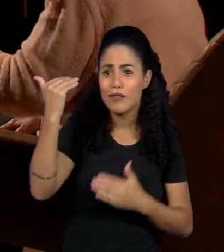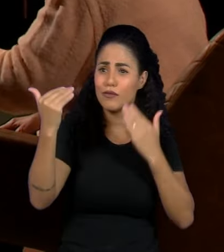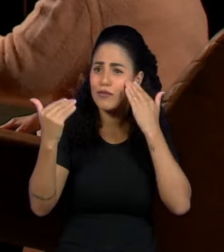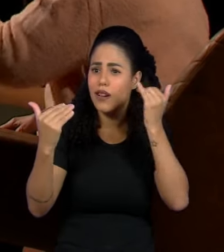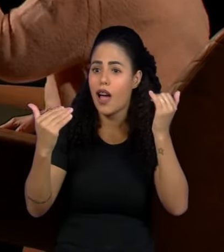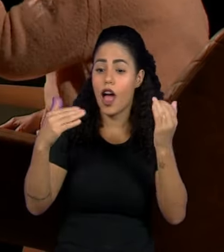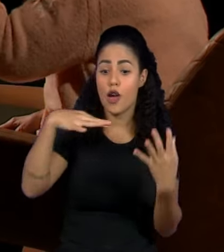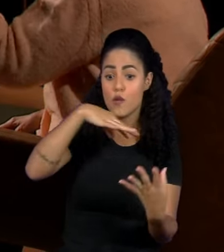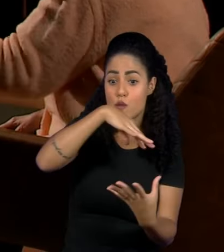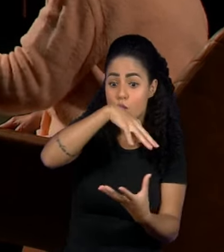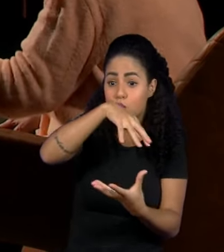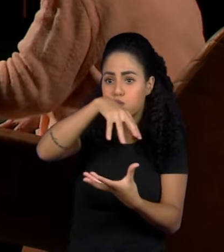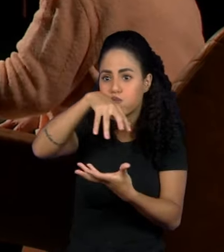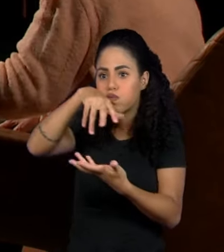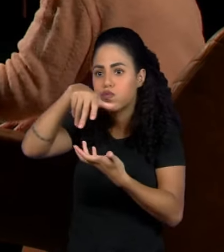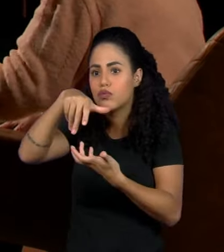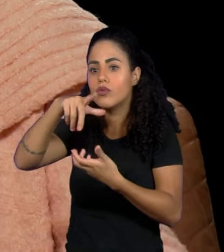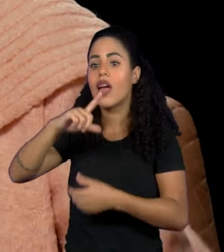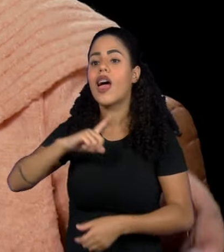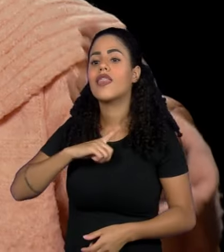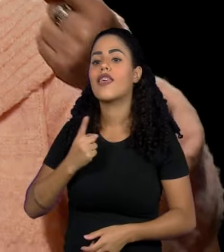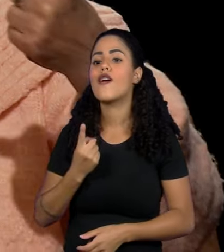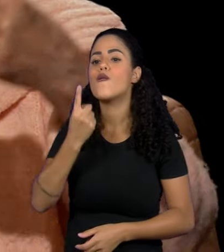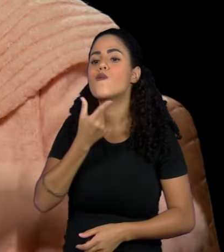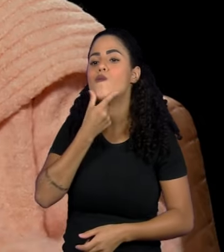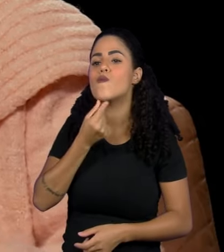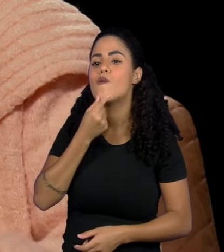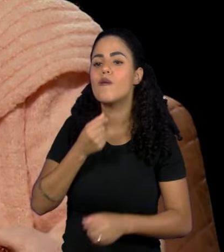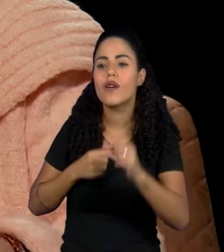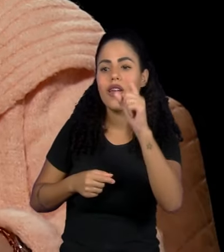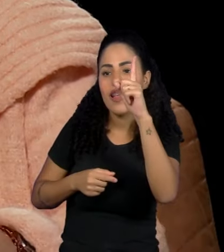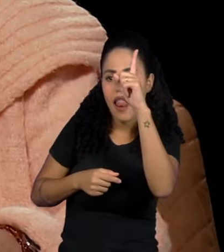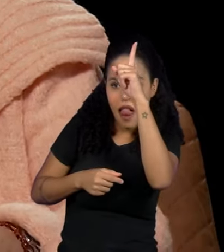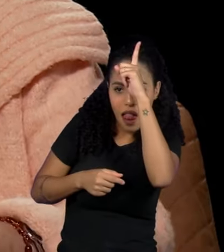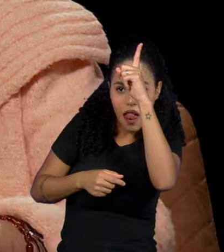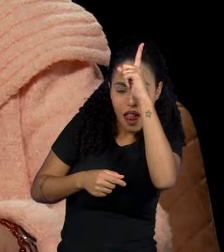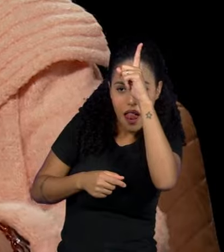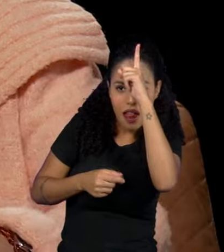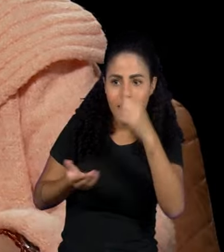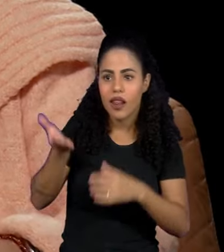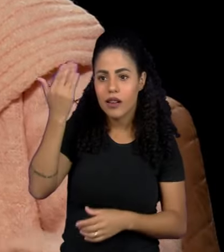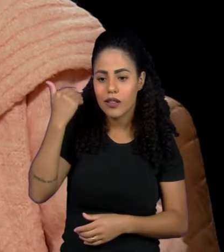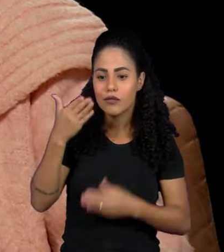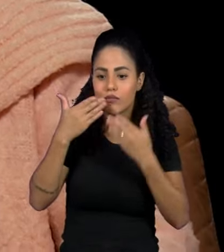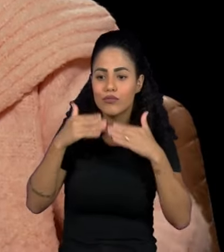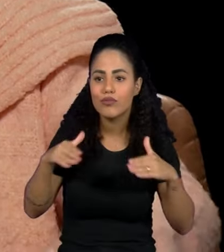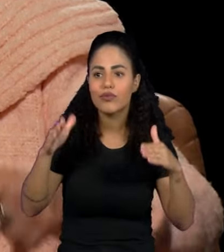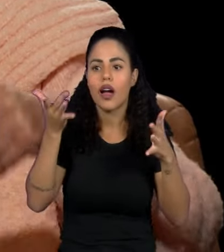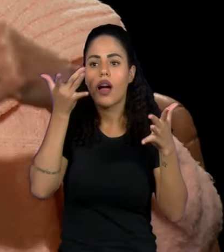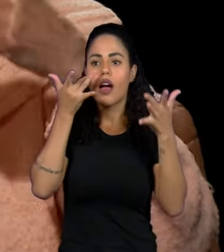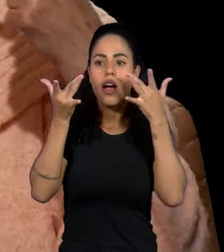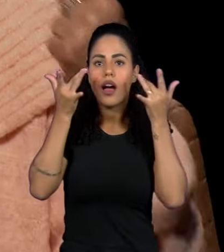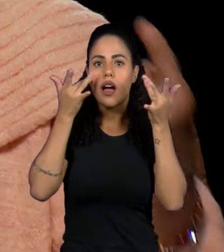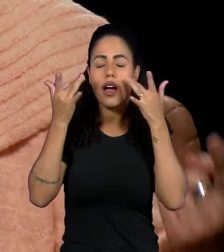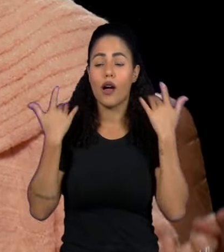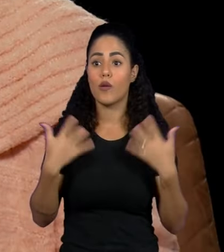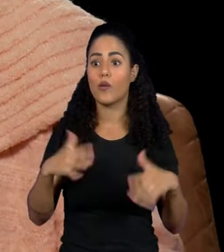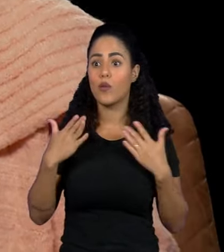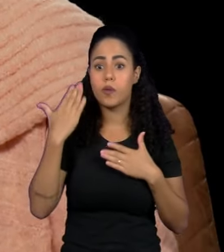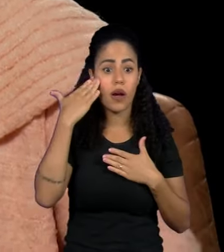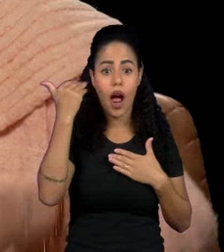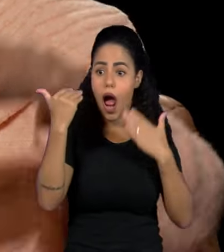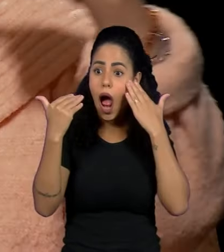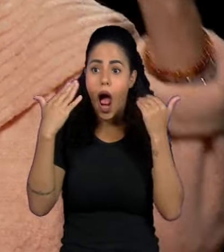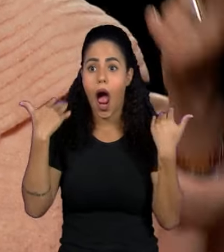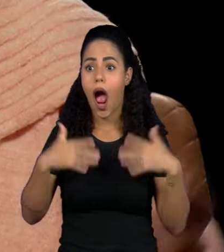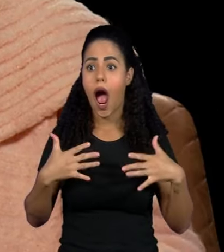mundo, tem até um senhor da Alemanha, que eram crianças na época que eu fazia o Teatrinho Troll, e são fãs do Teatrinho